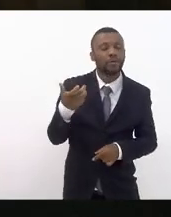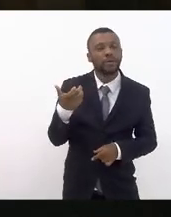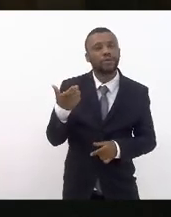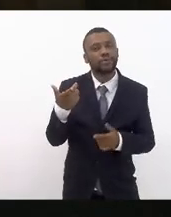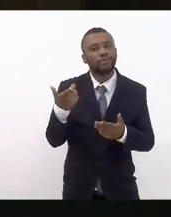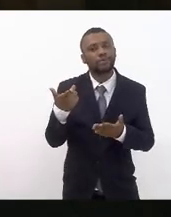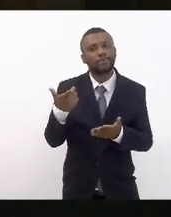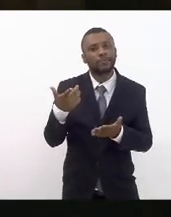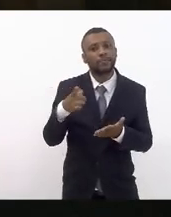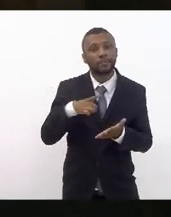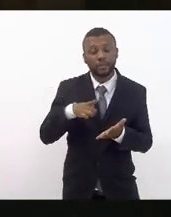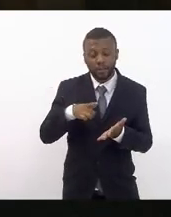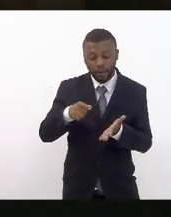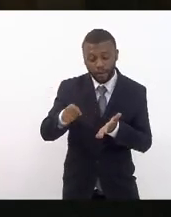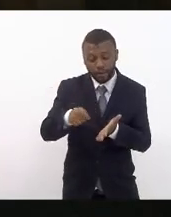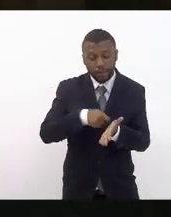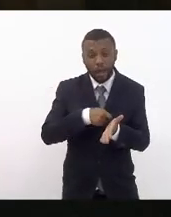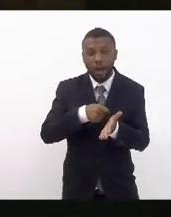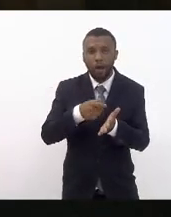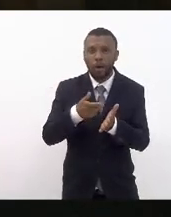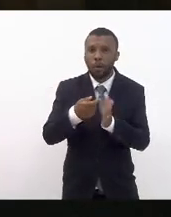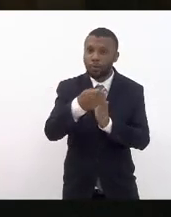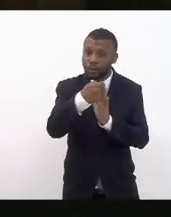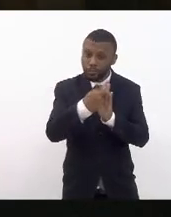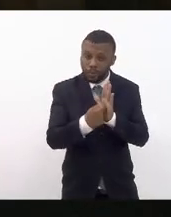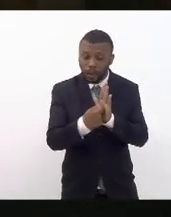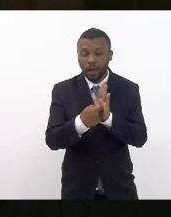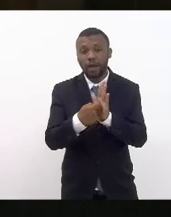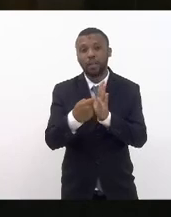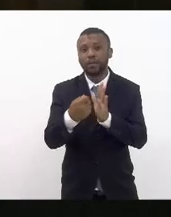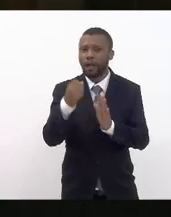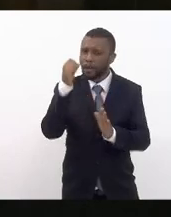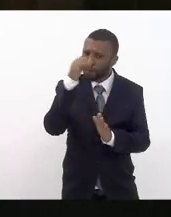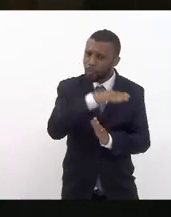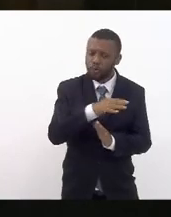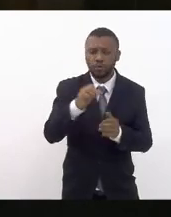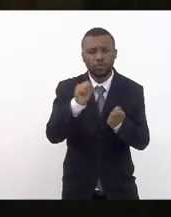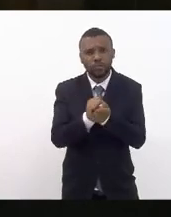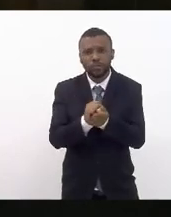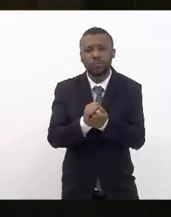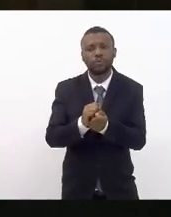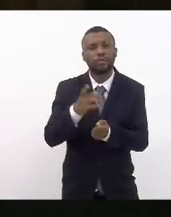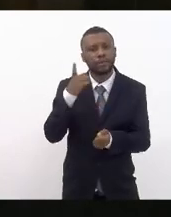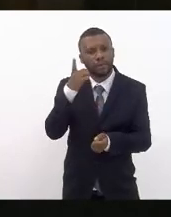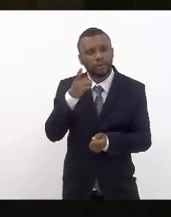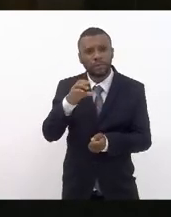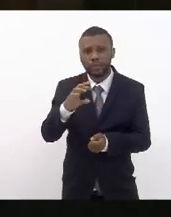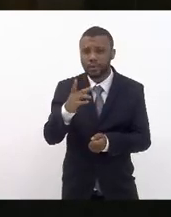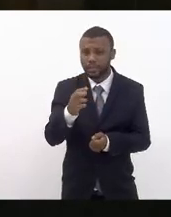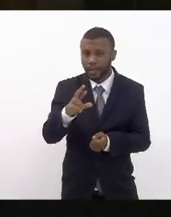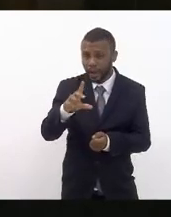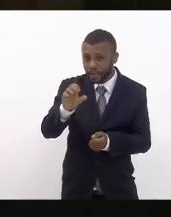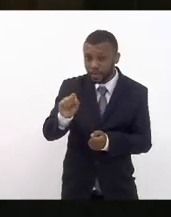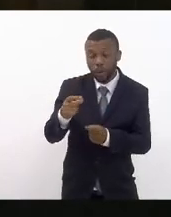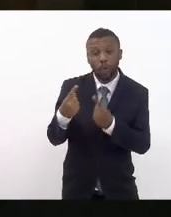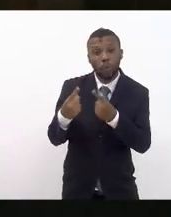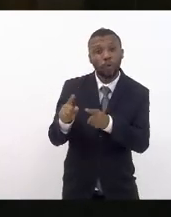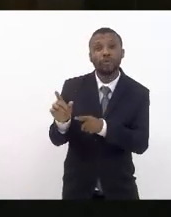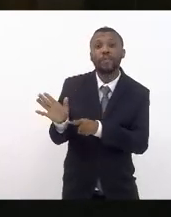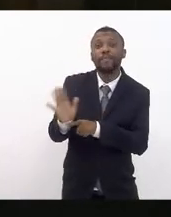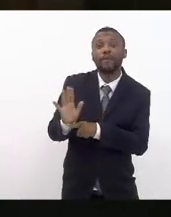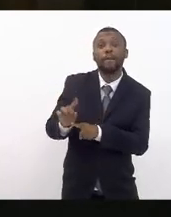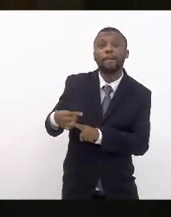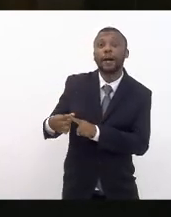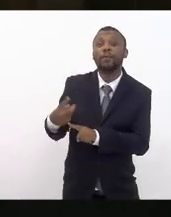de assinar uma moção de repúdio junto com o deputado Charles Batista contra o filme e os